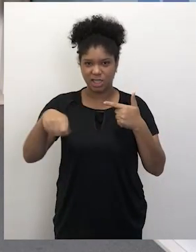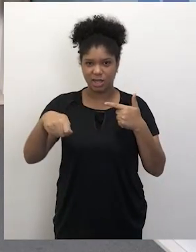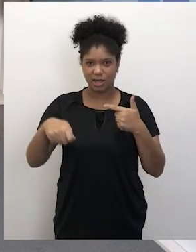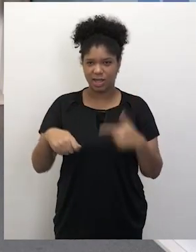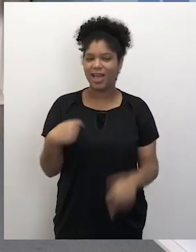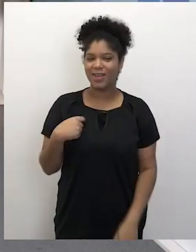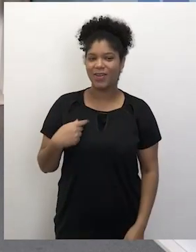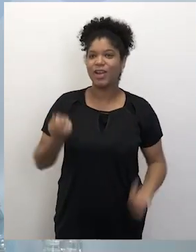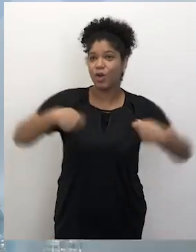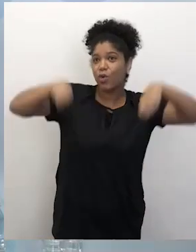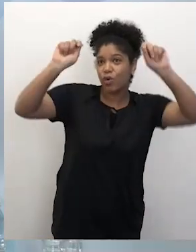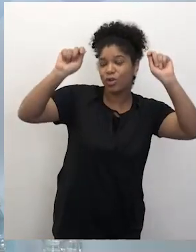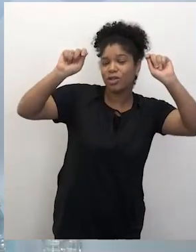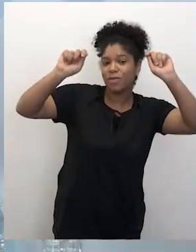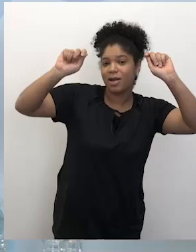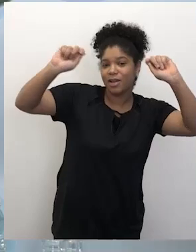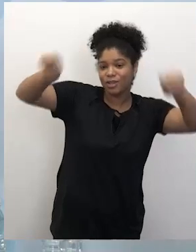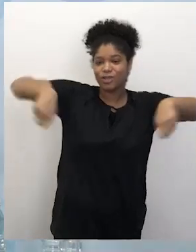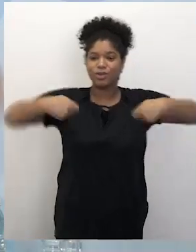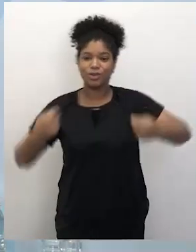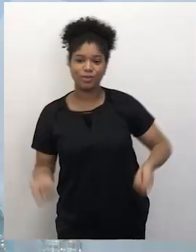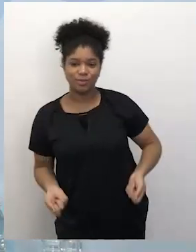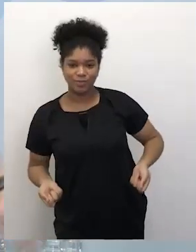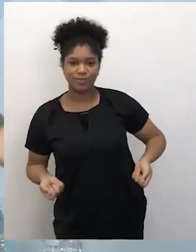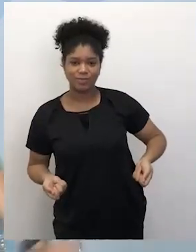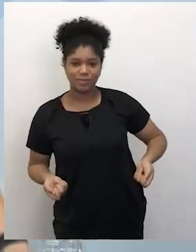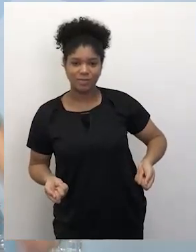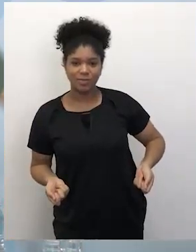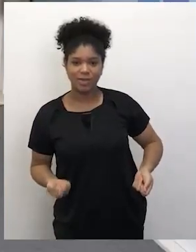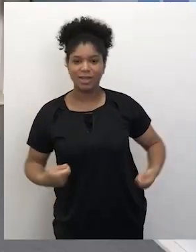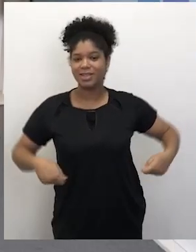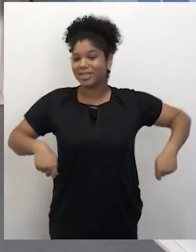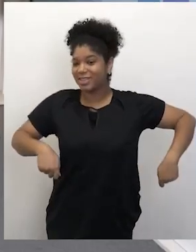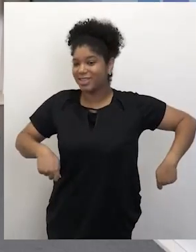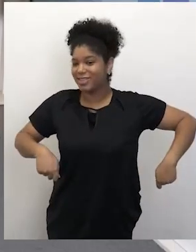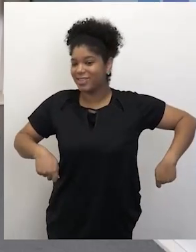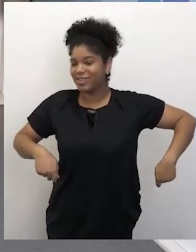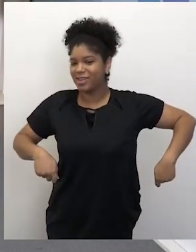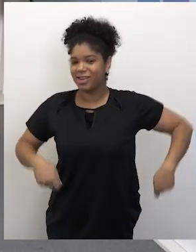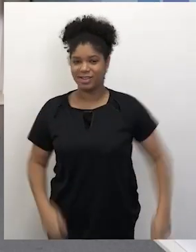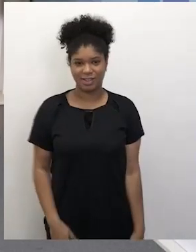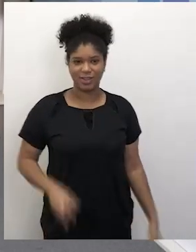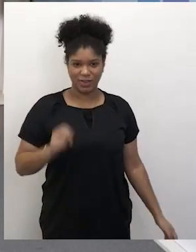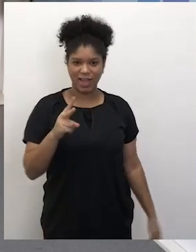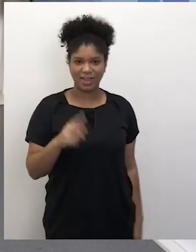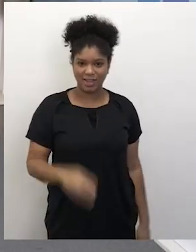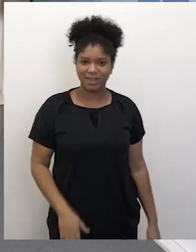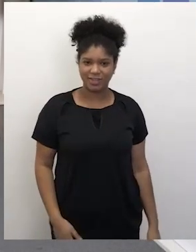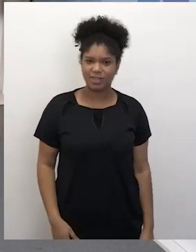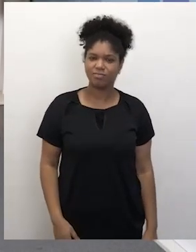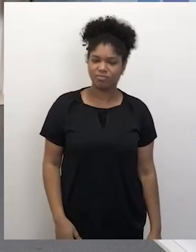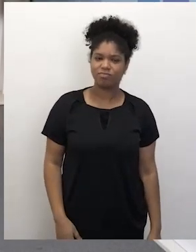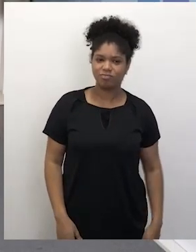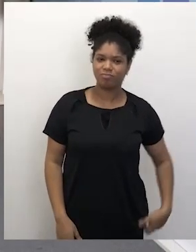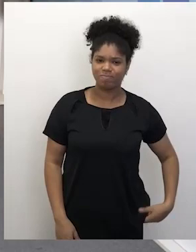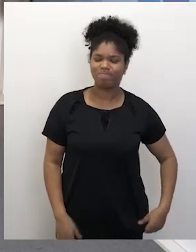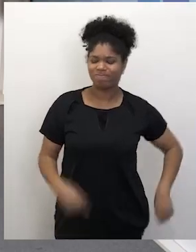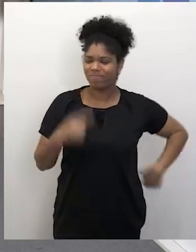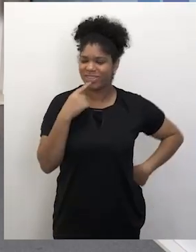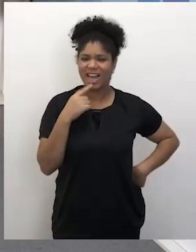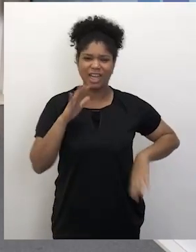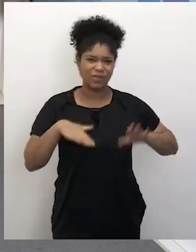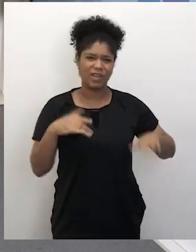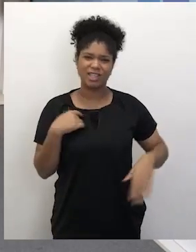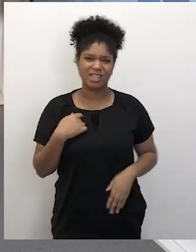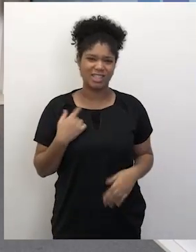fiz, né? Então vai lá. Jogou pra cima, jogou pra baixo, pro outro lado. Ai, eu desculpa, tá pensando. Não tem problema. Tem hora